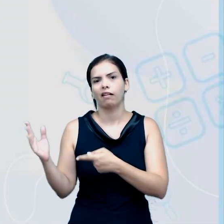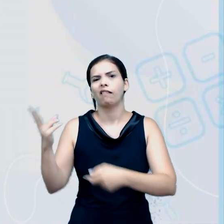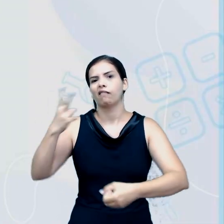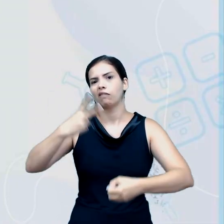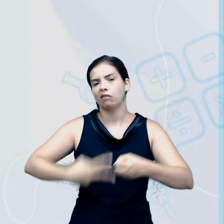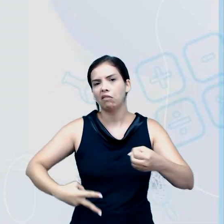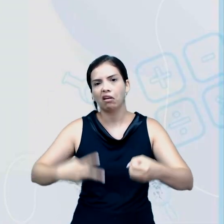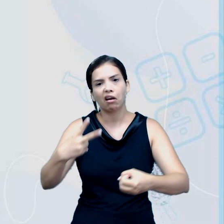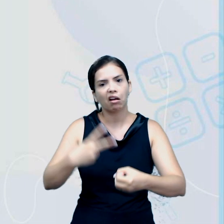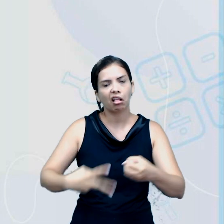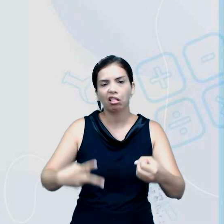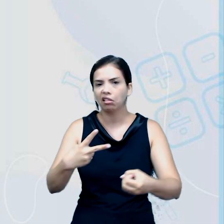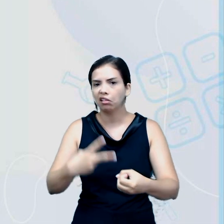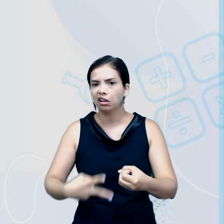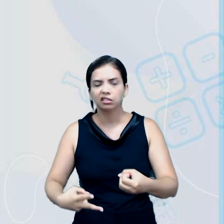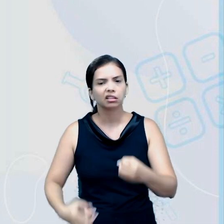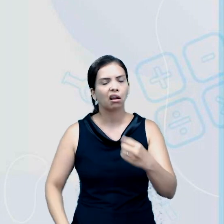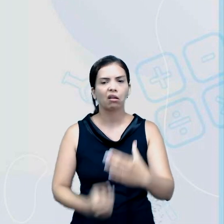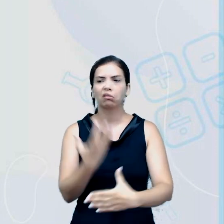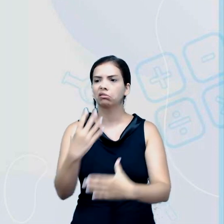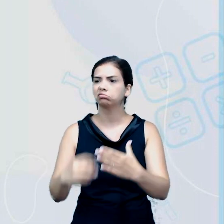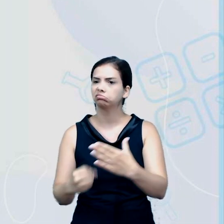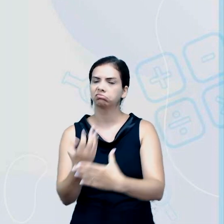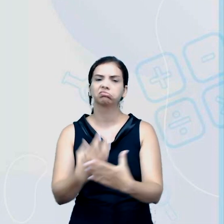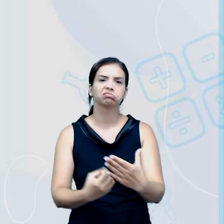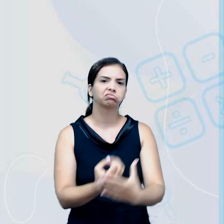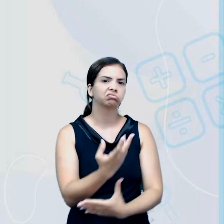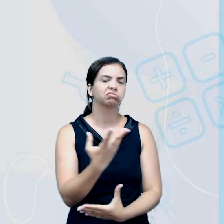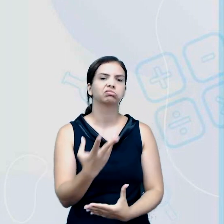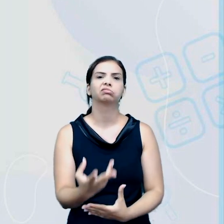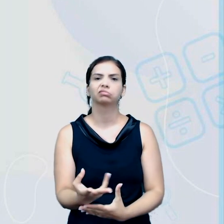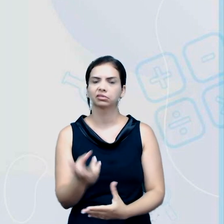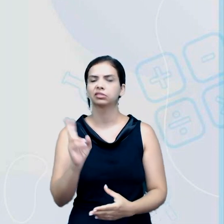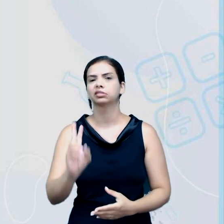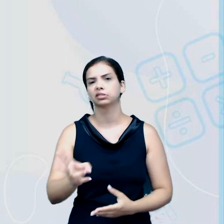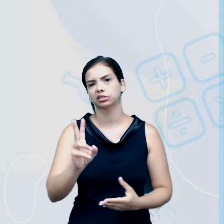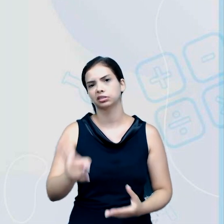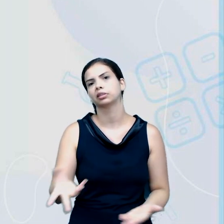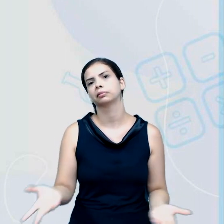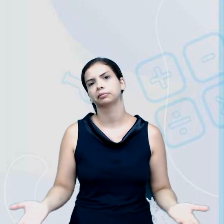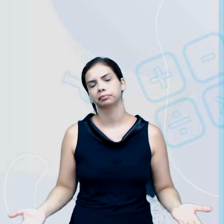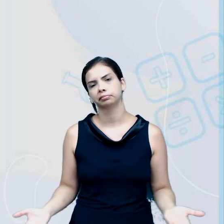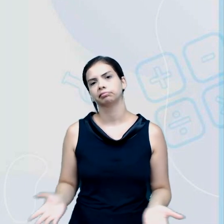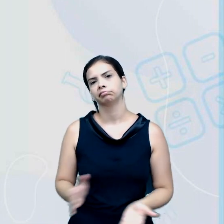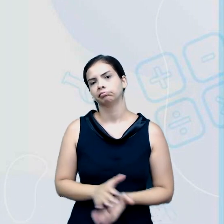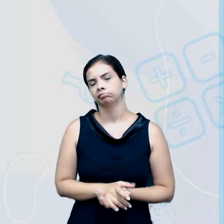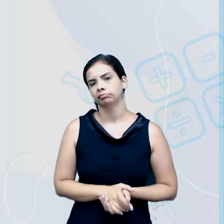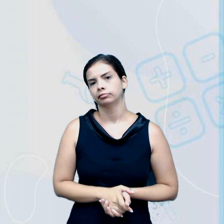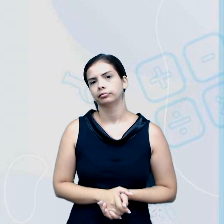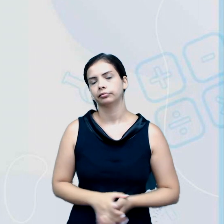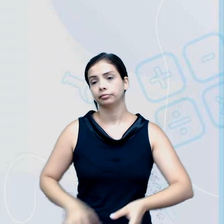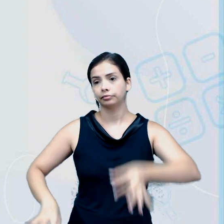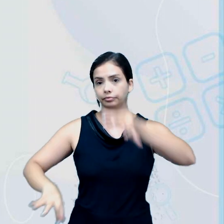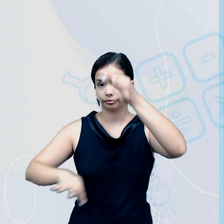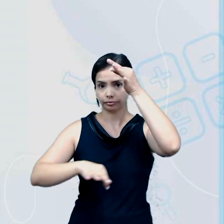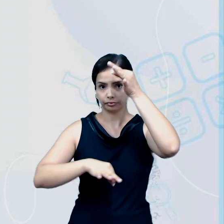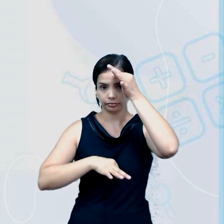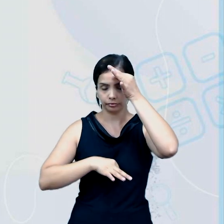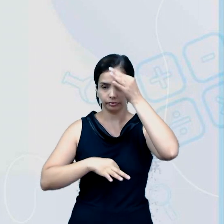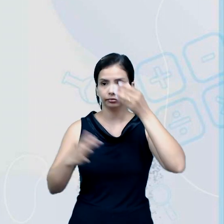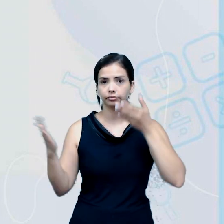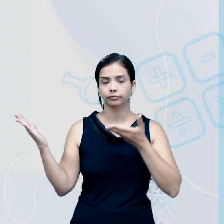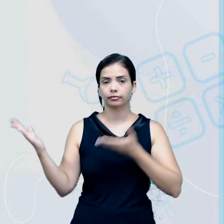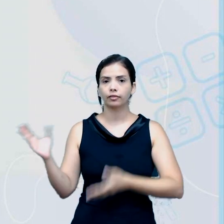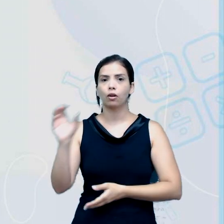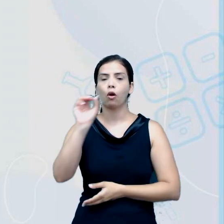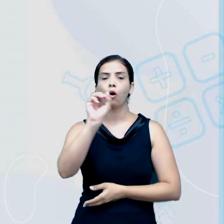a gente está exposto cotidianamente né E aí nessa performance aqui chamada ordinário